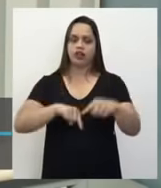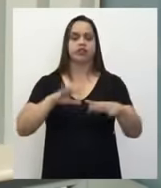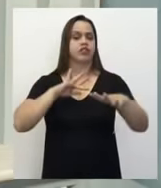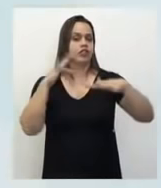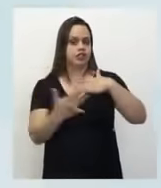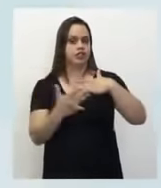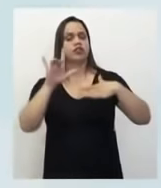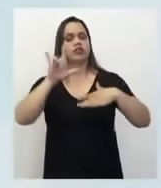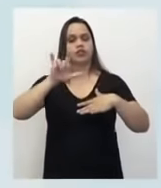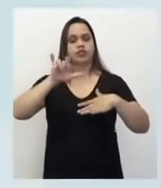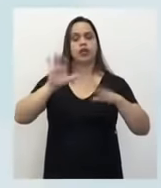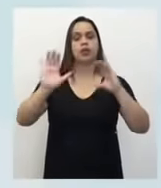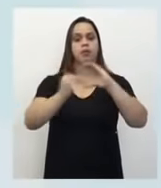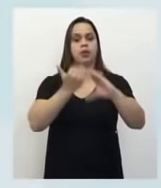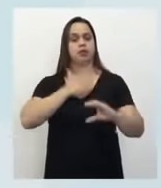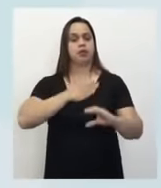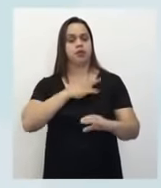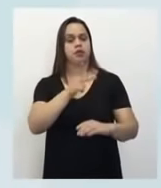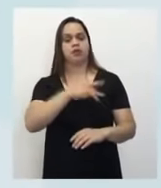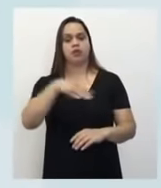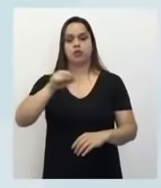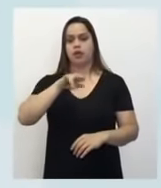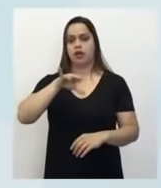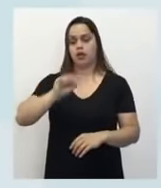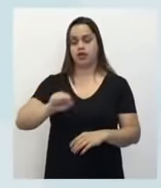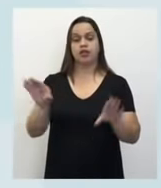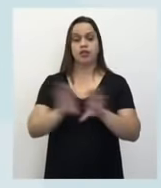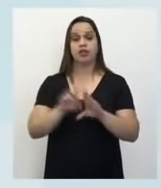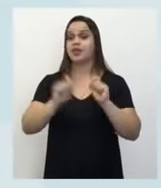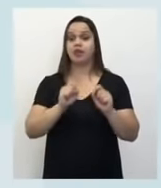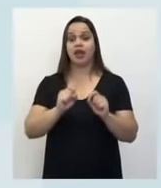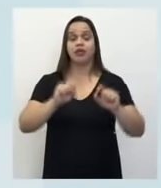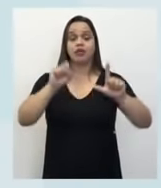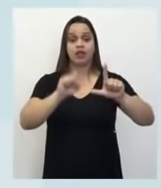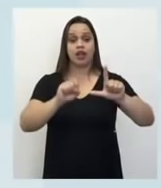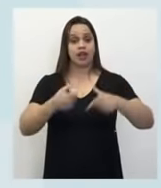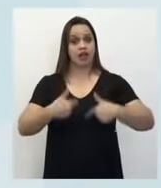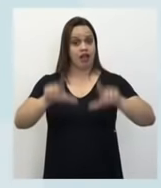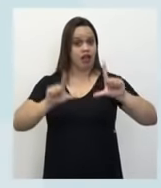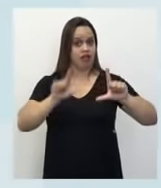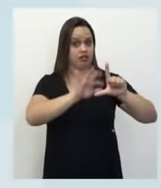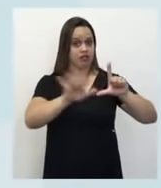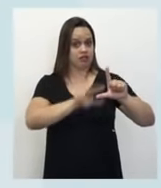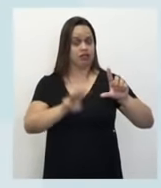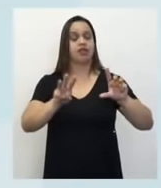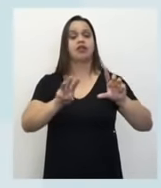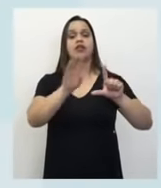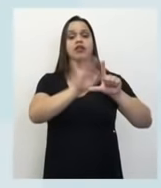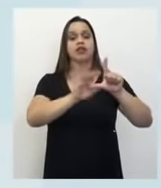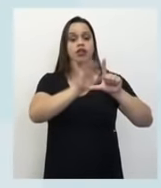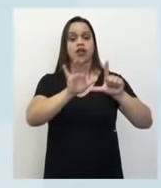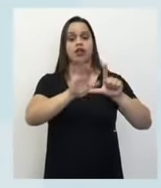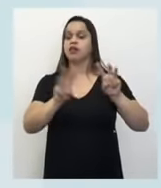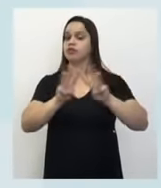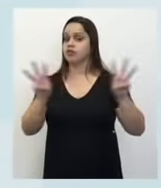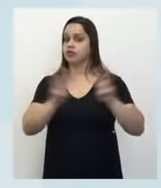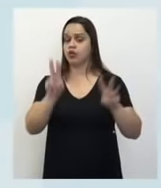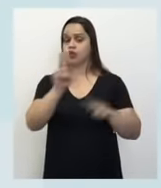professora Márcia. E não esquece de contar para a gente o que você achou dessa aula com a pesquisa, através do